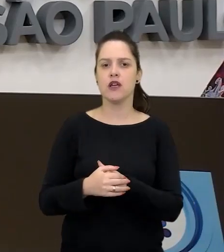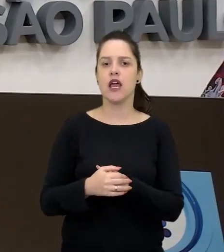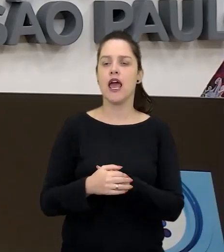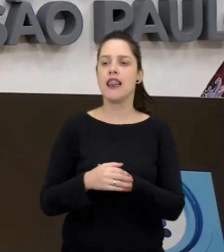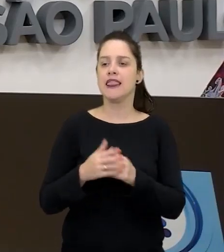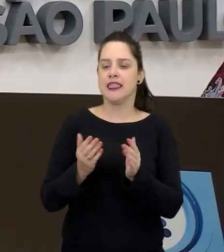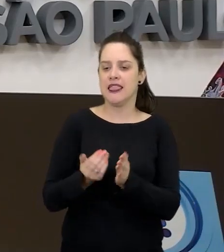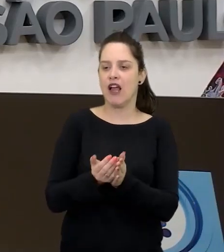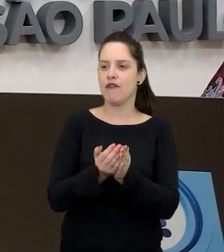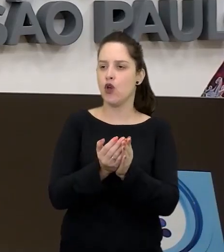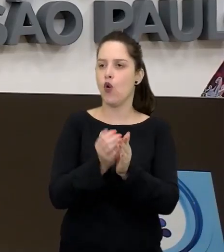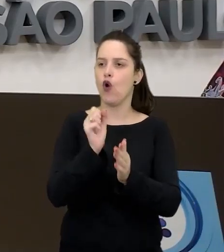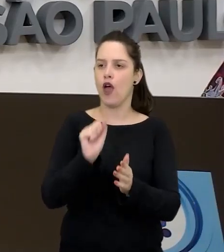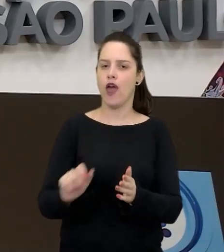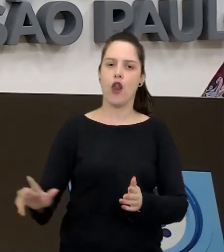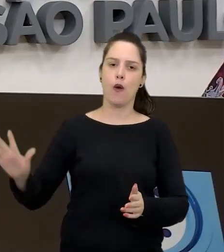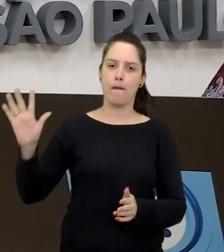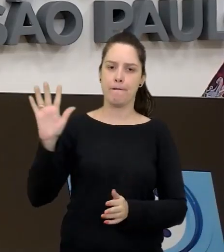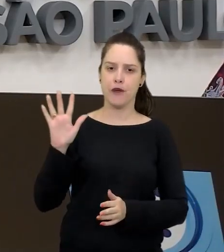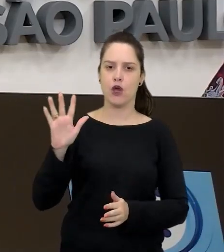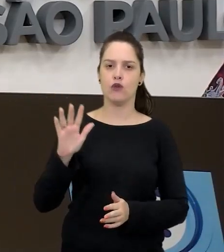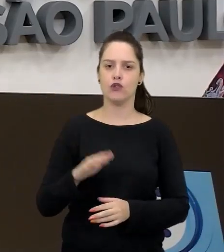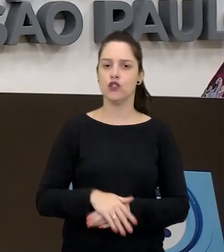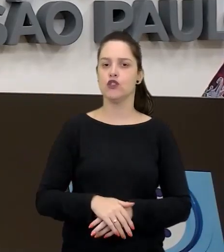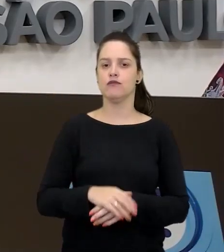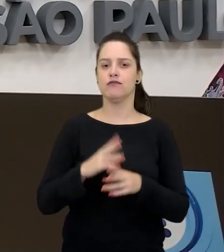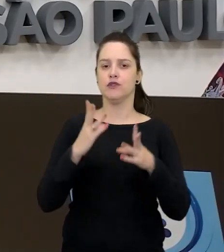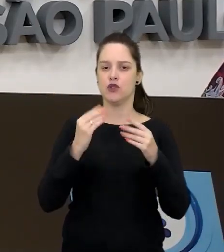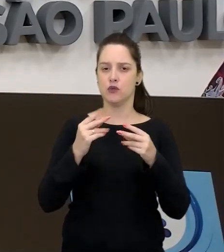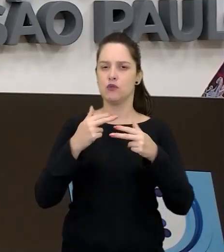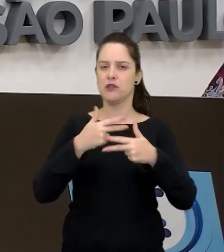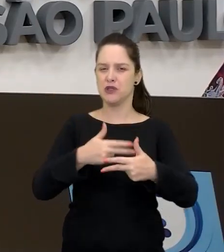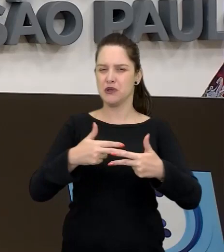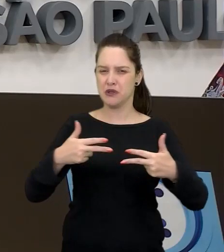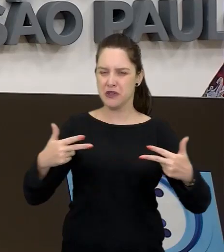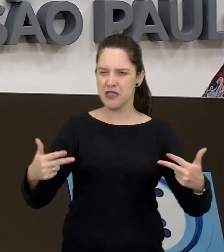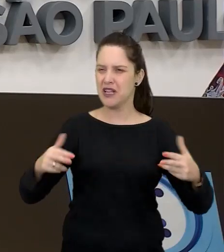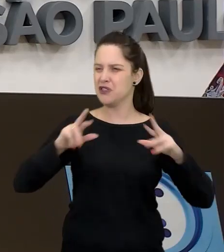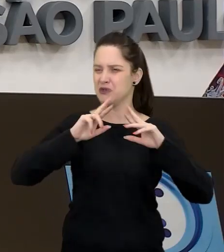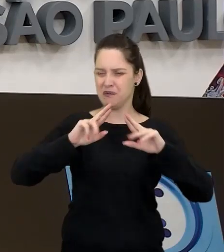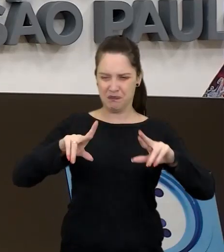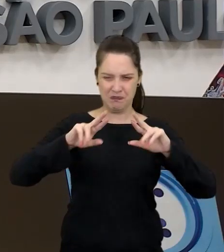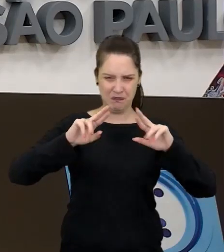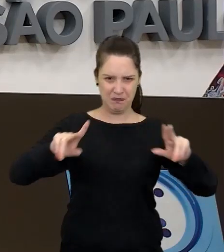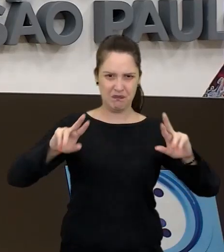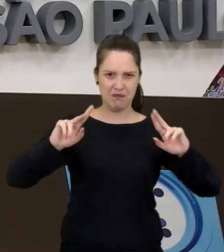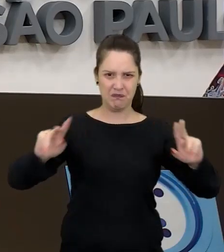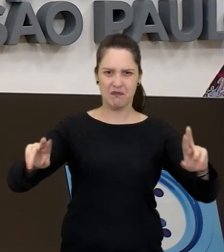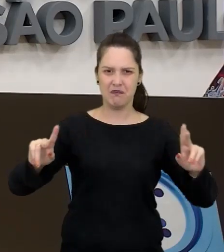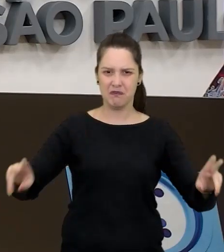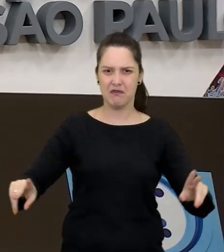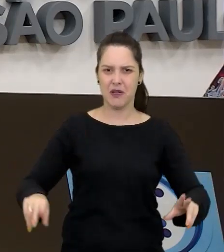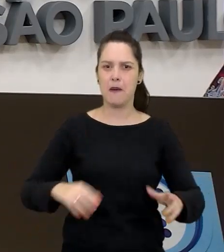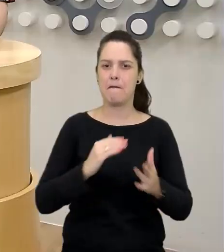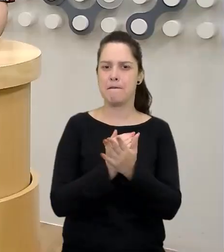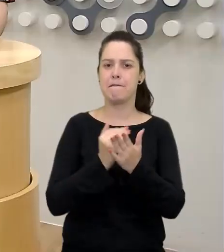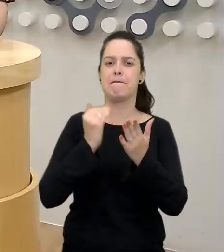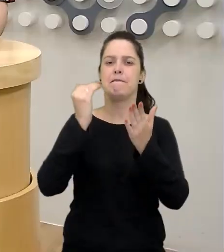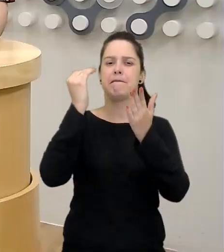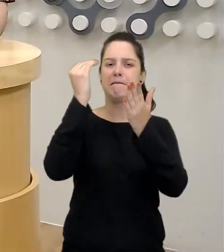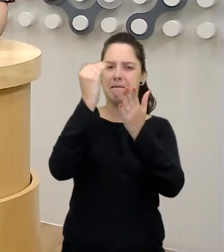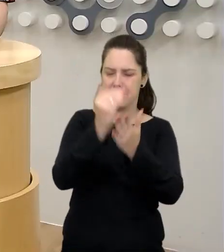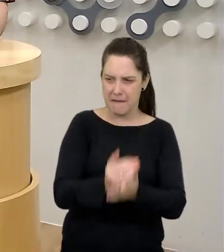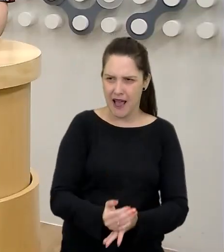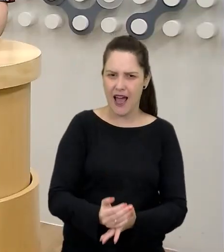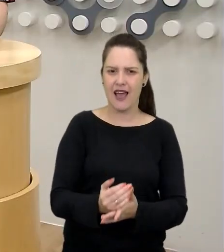eles estão assim, cheinhos de coisas muito diferentes, inclusive animais muito diferentes. É por isso que vem